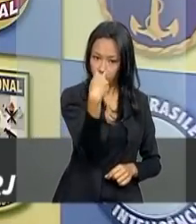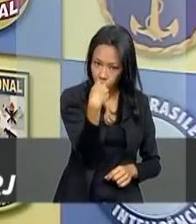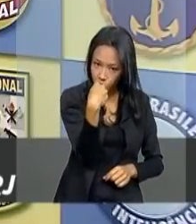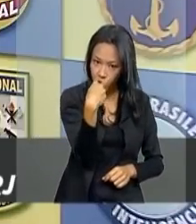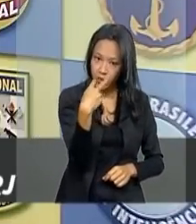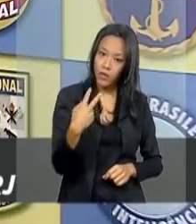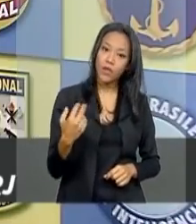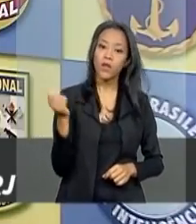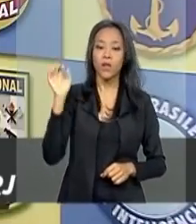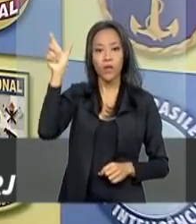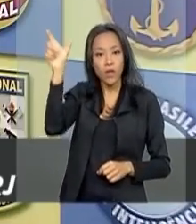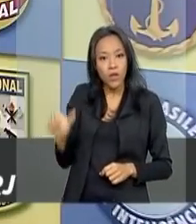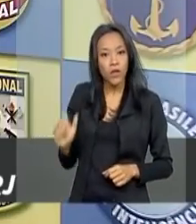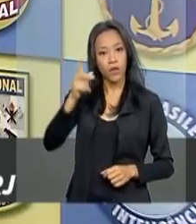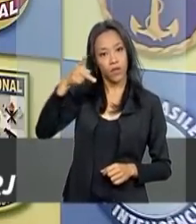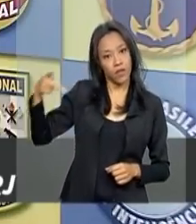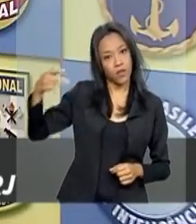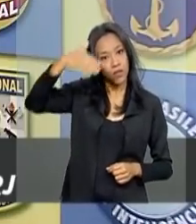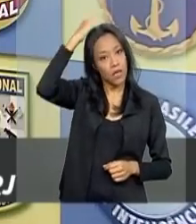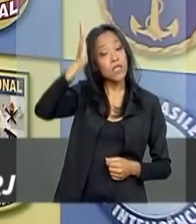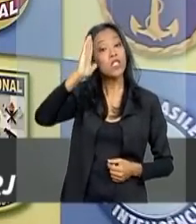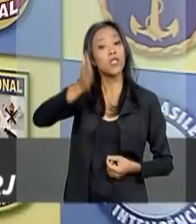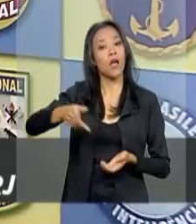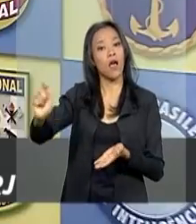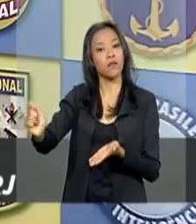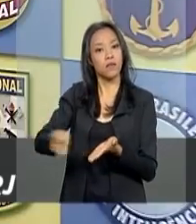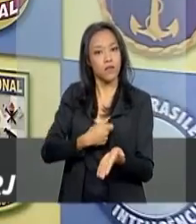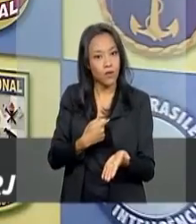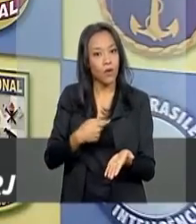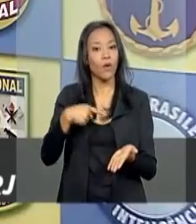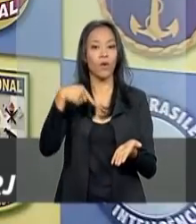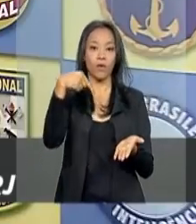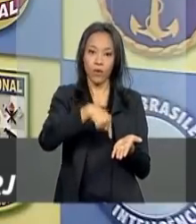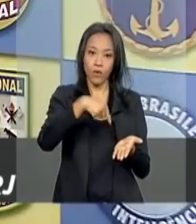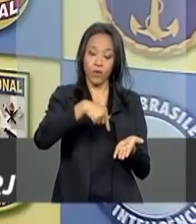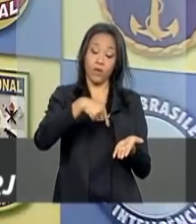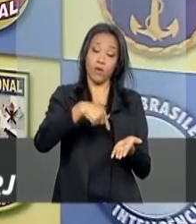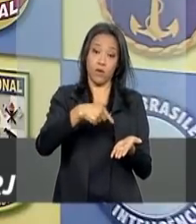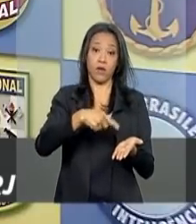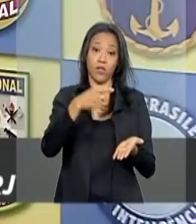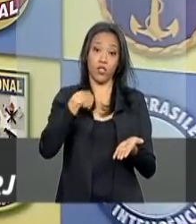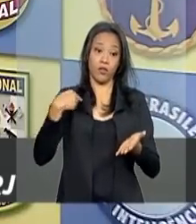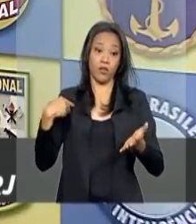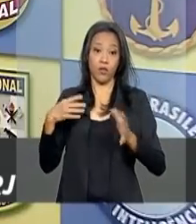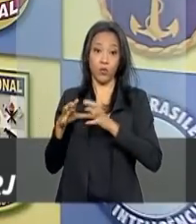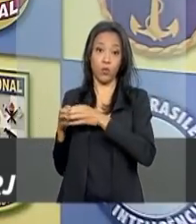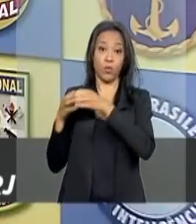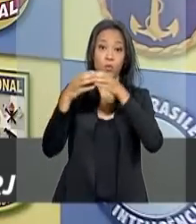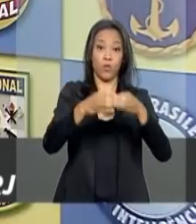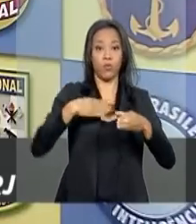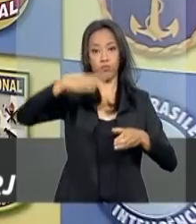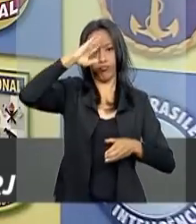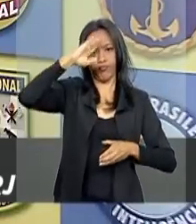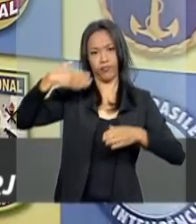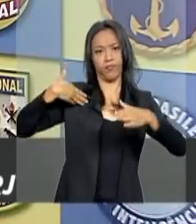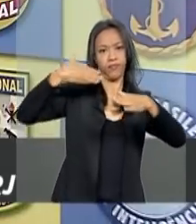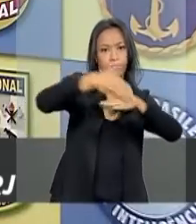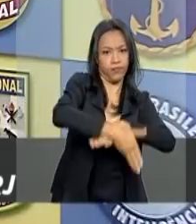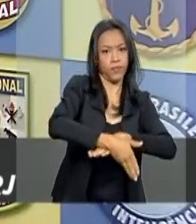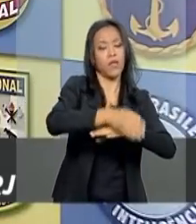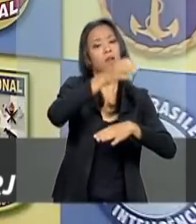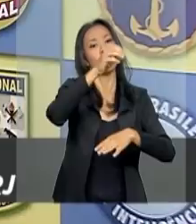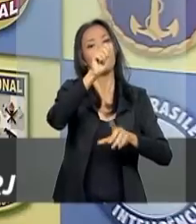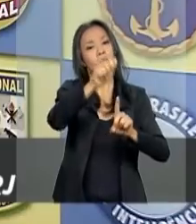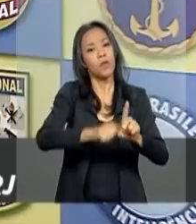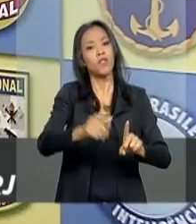presidente michel temer assinou a ordem de intervenção militar aqui no rio de janeiro em fevereiro desse ano já